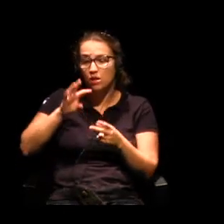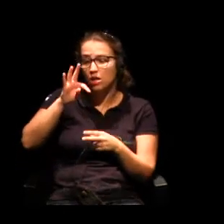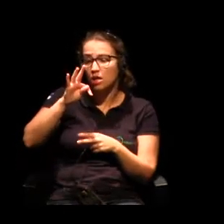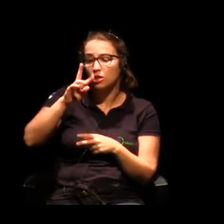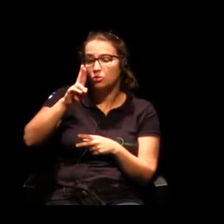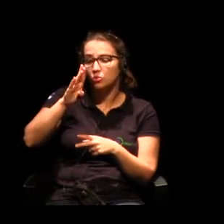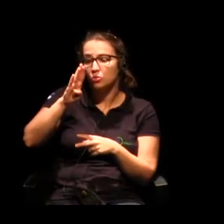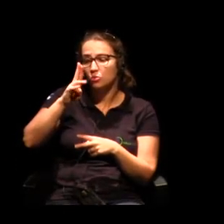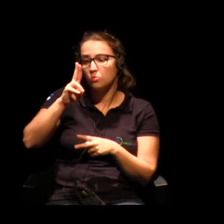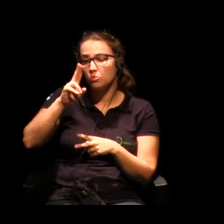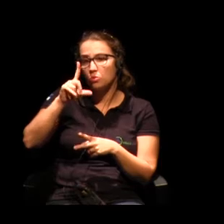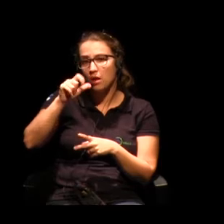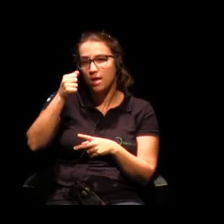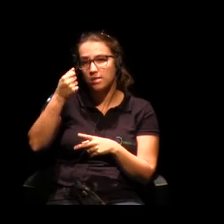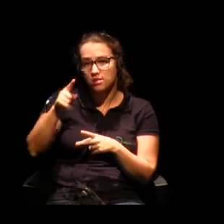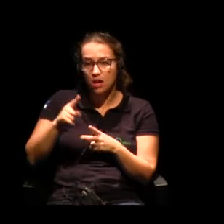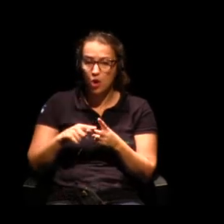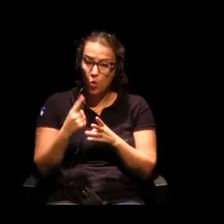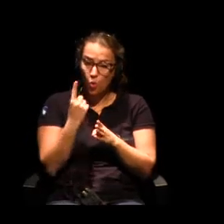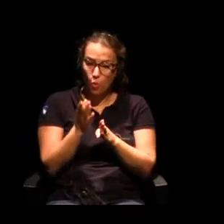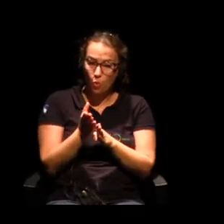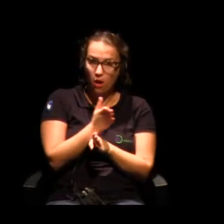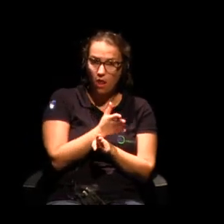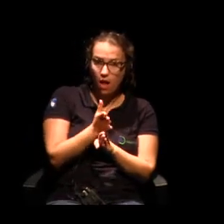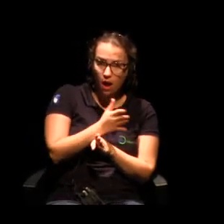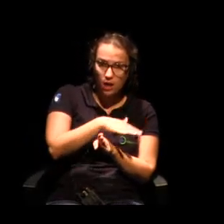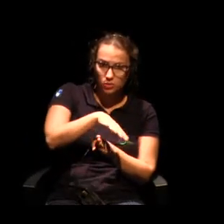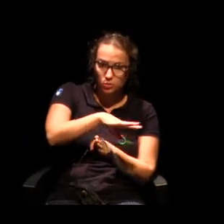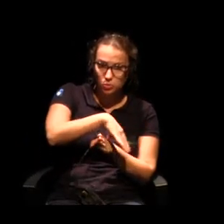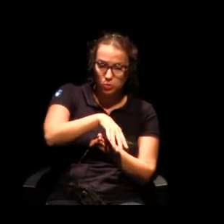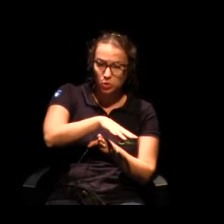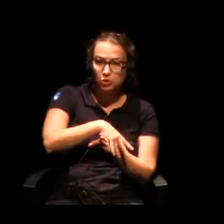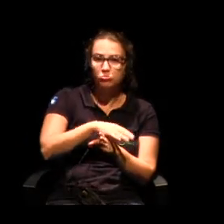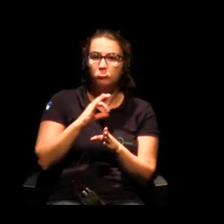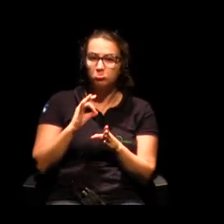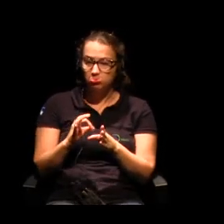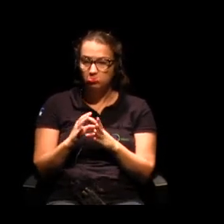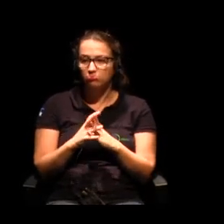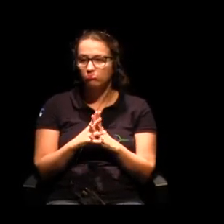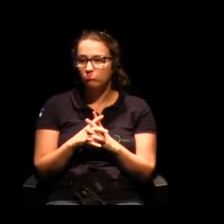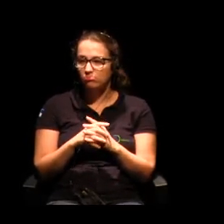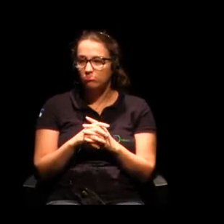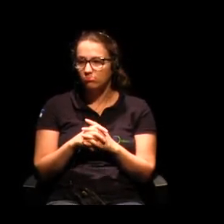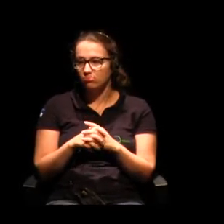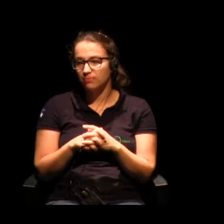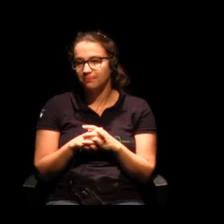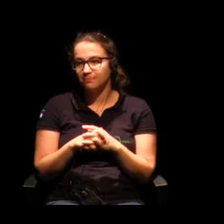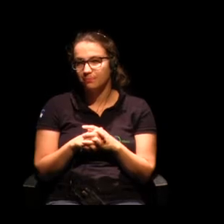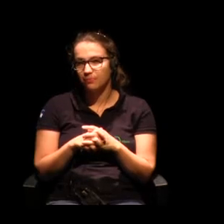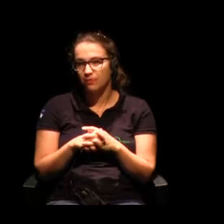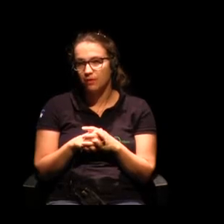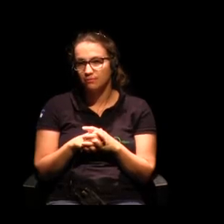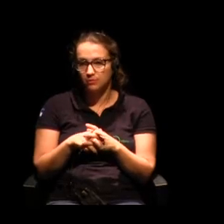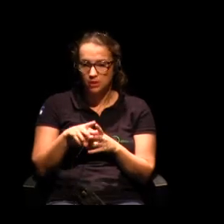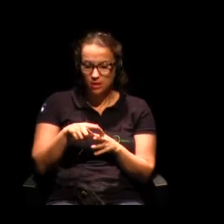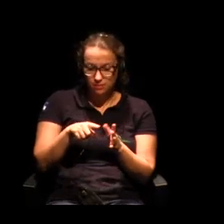esse material, a tubulação, em um lado, e deixamos isso